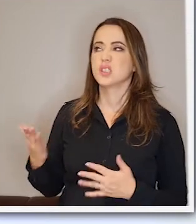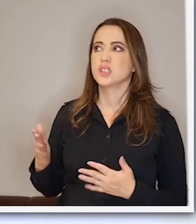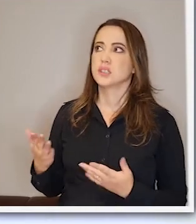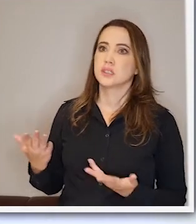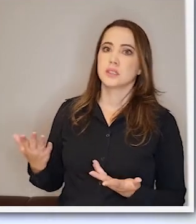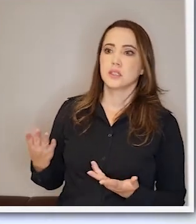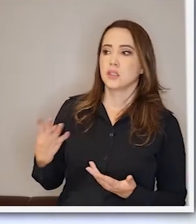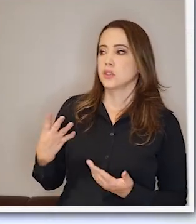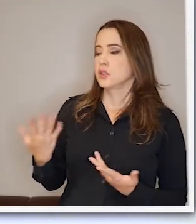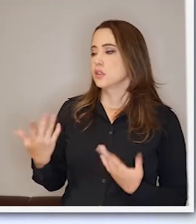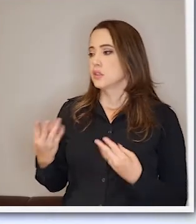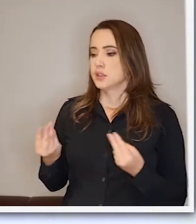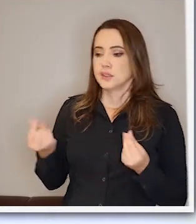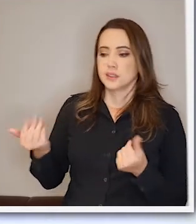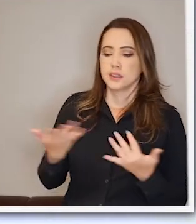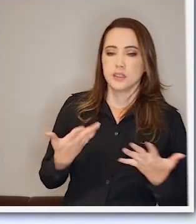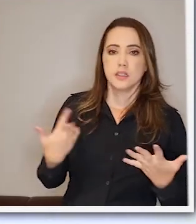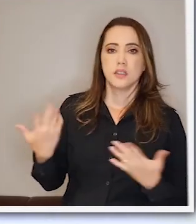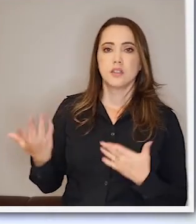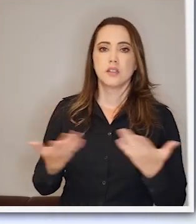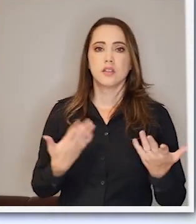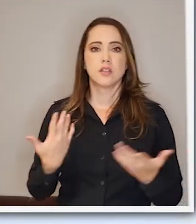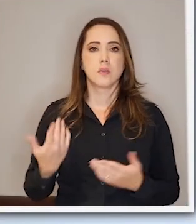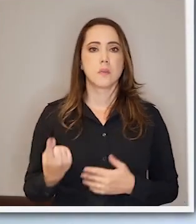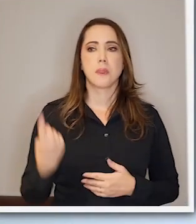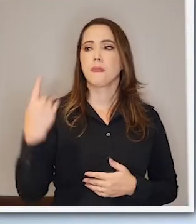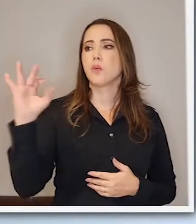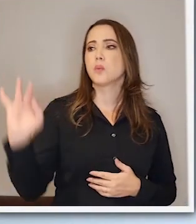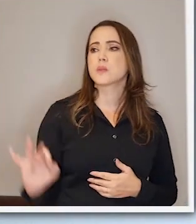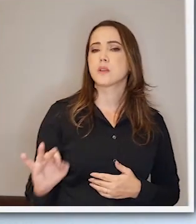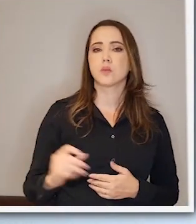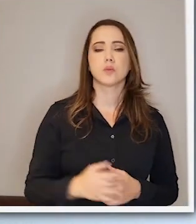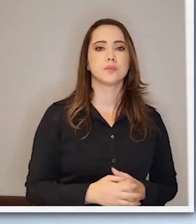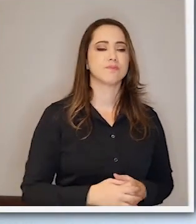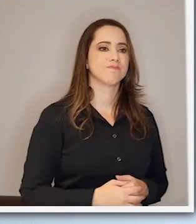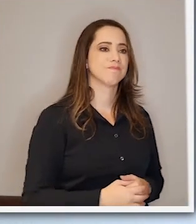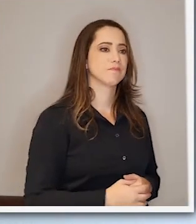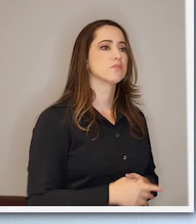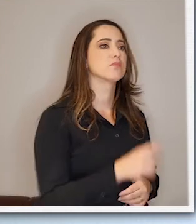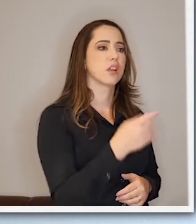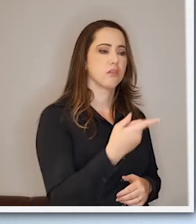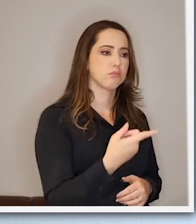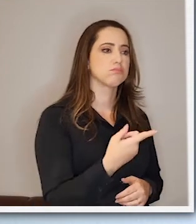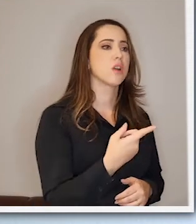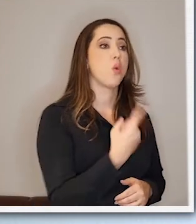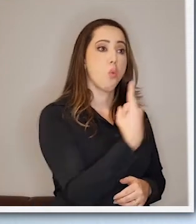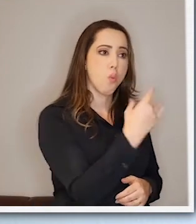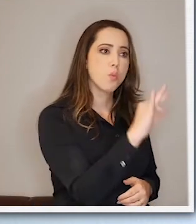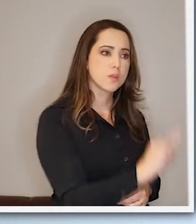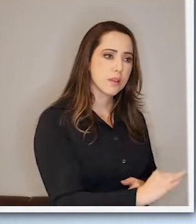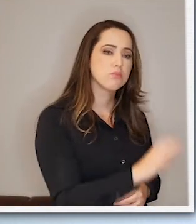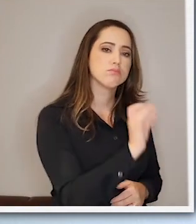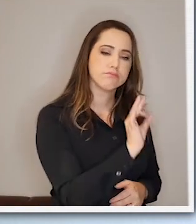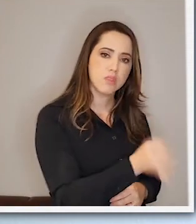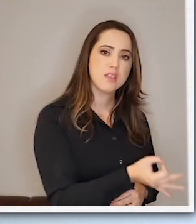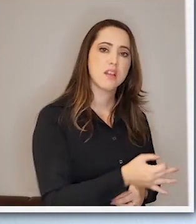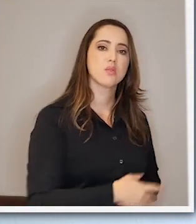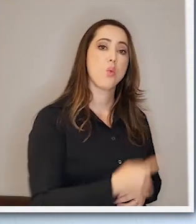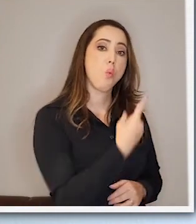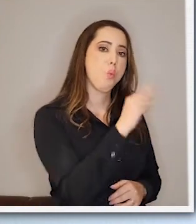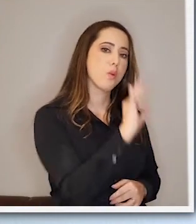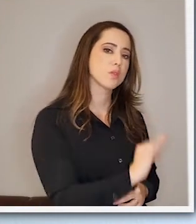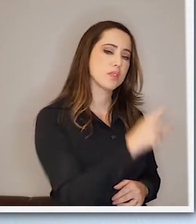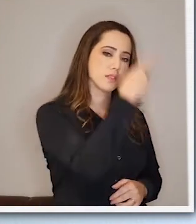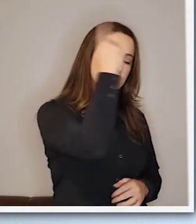acha? Chuta. Dos Você é bom no futebol? No 46 não, veio que é bom futebol. Futebol é esse cara aqui. Vai, chuta, viu? Pelo que eu estou vendo, menos de